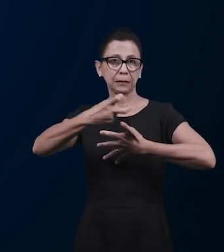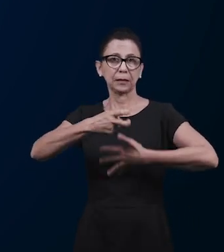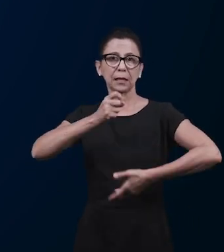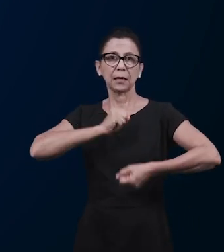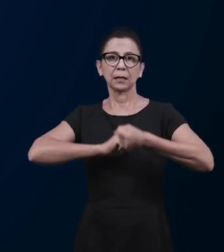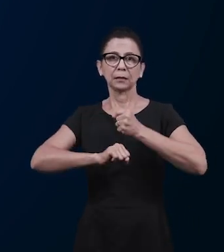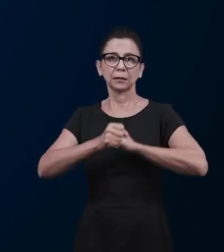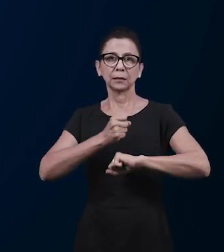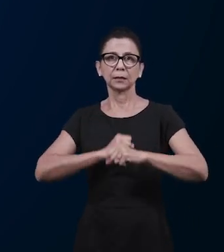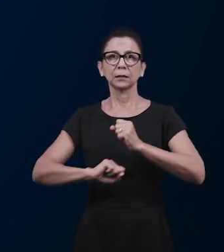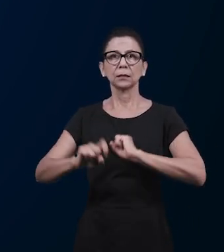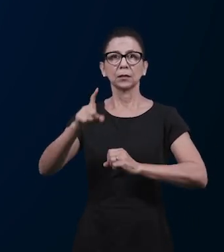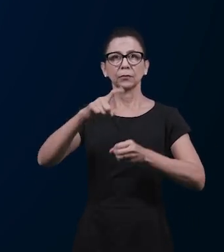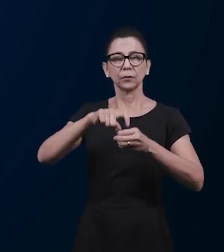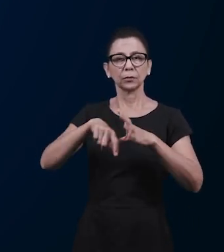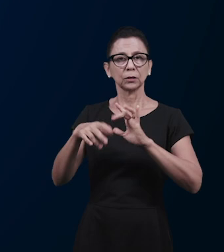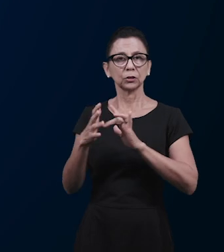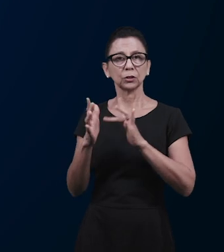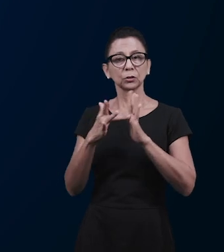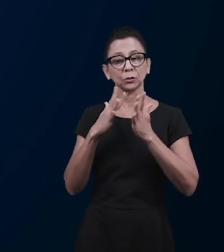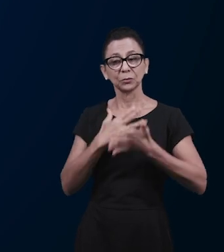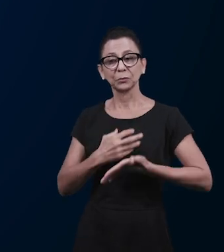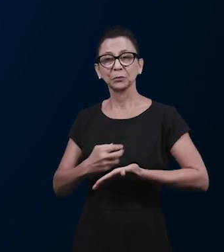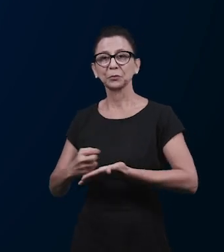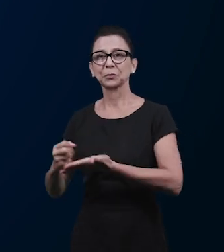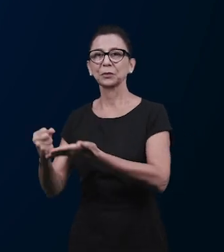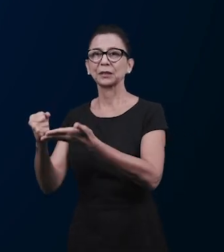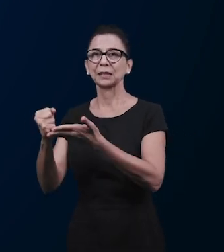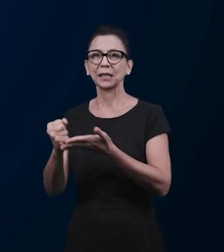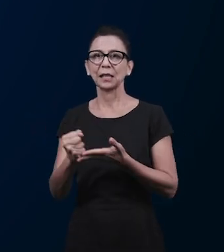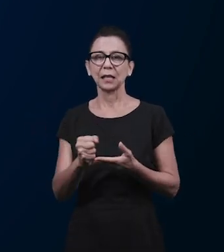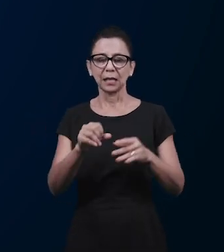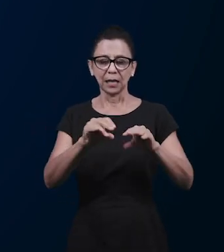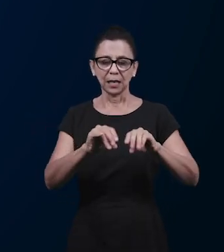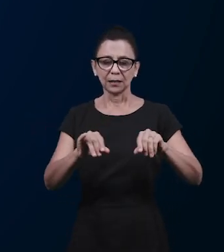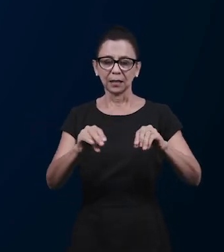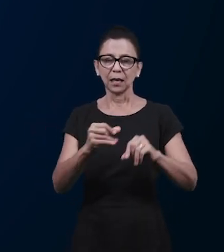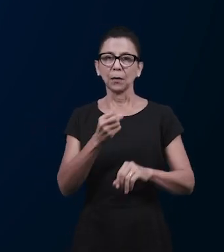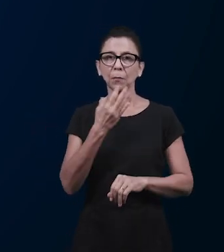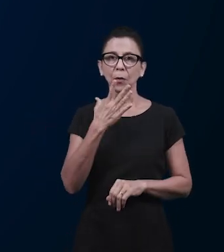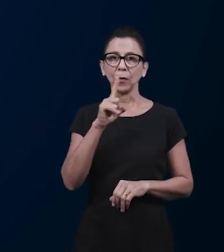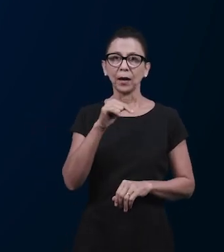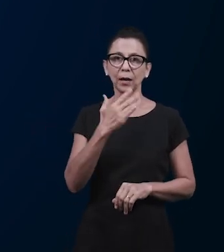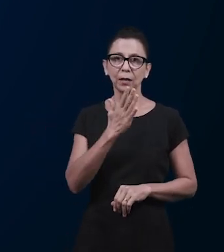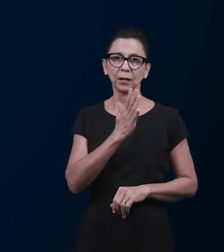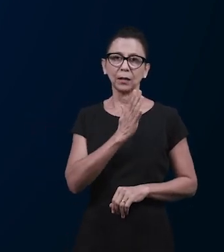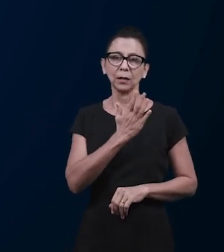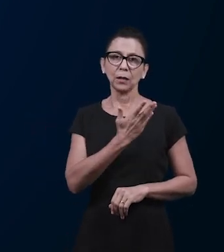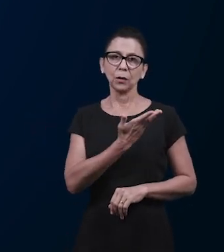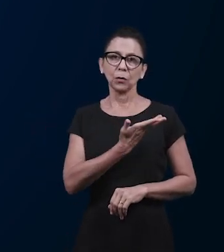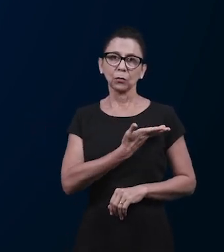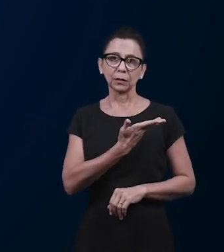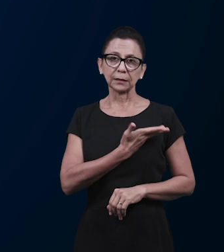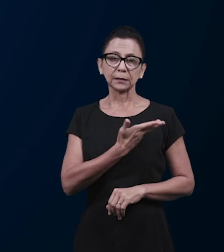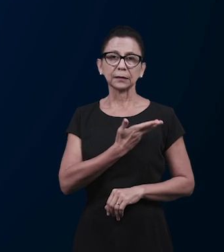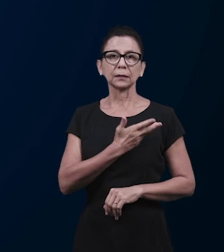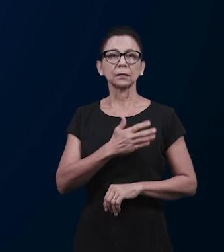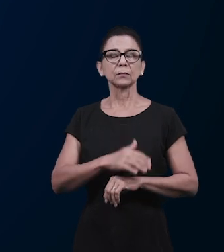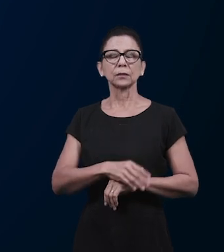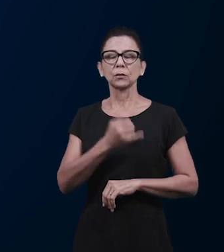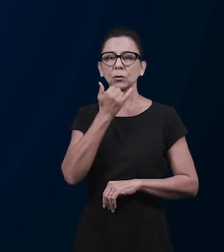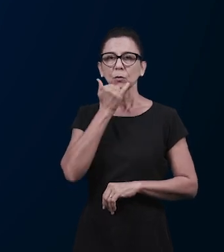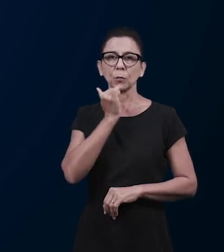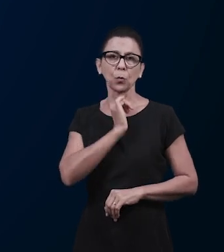ansiando o grande dia que Jesus vai nos buscar. A boa terra é o coração do servo fiel, que pode vir as lutas,